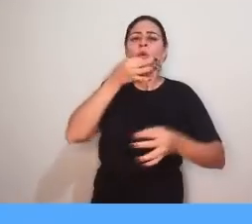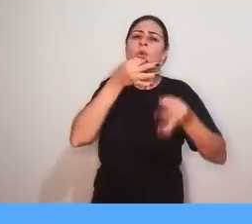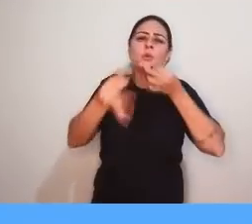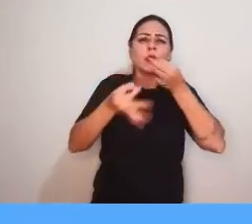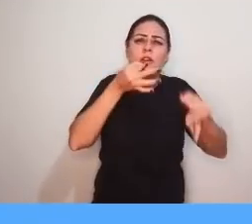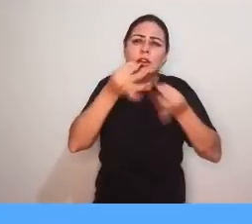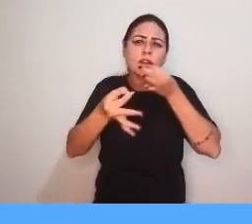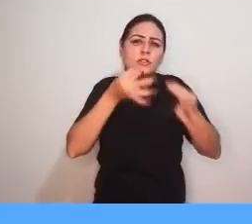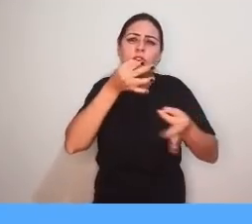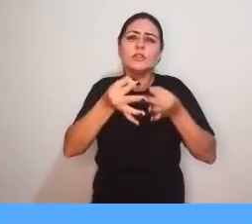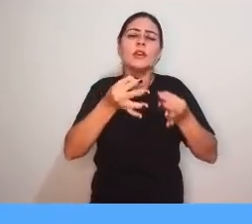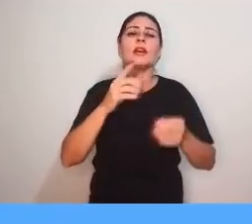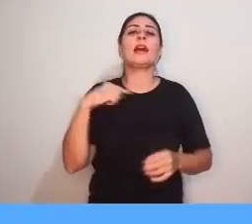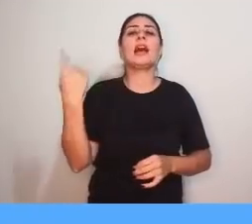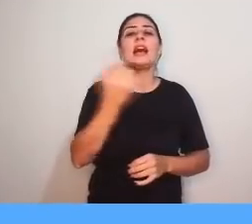aquele grande